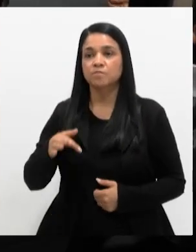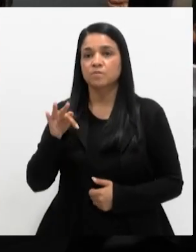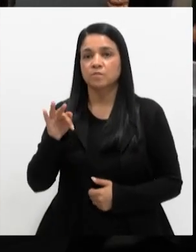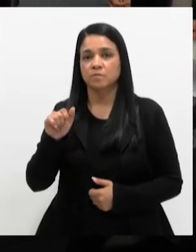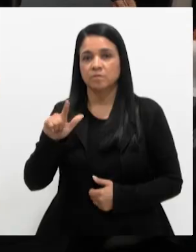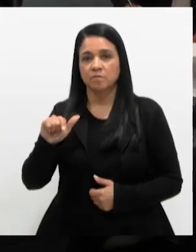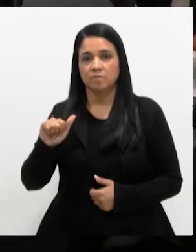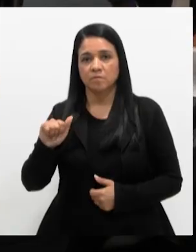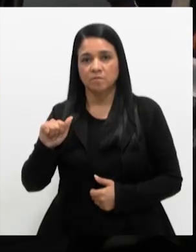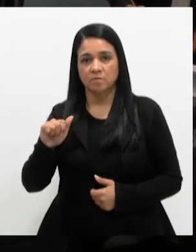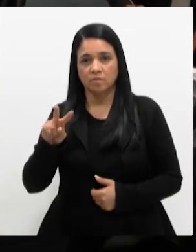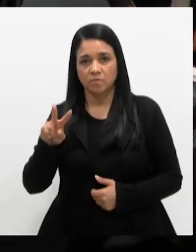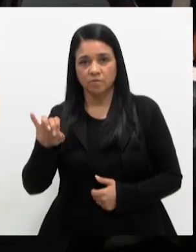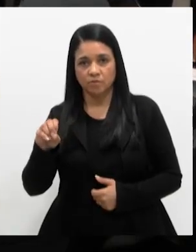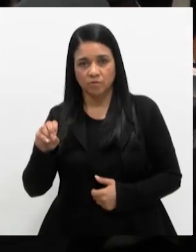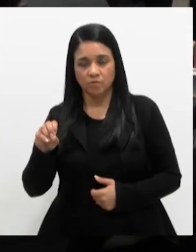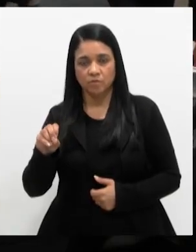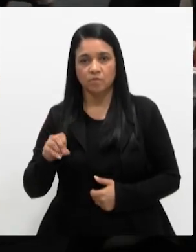favor.